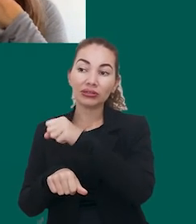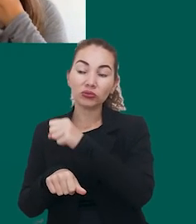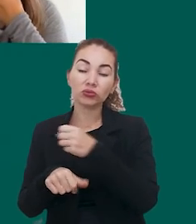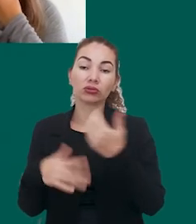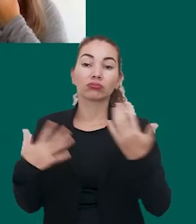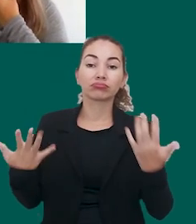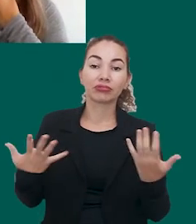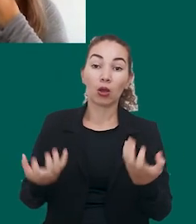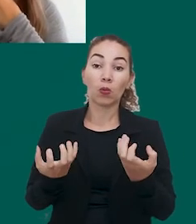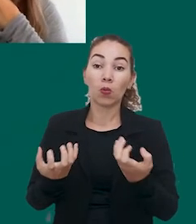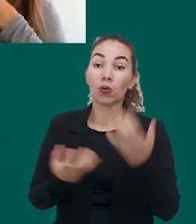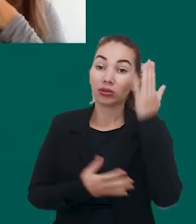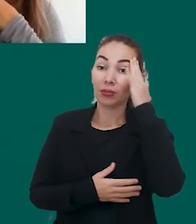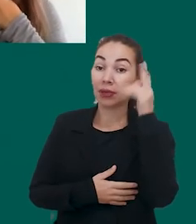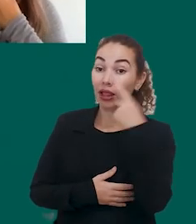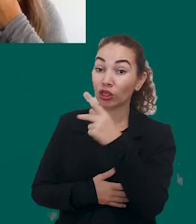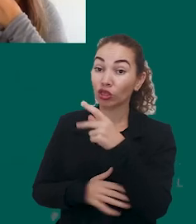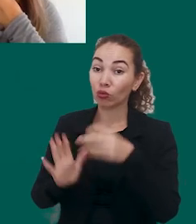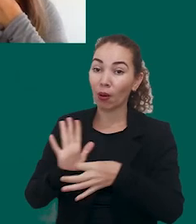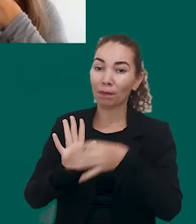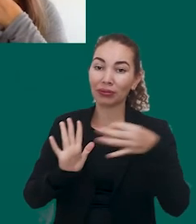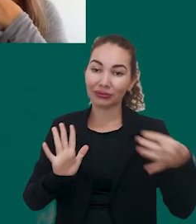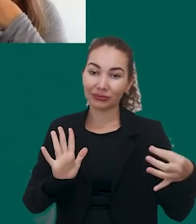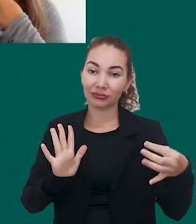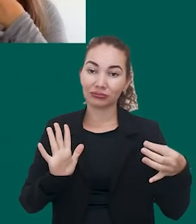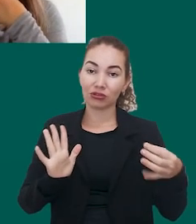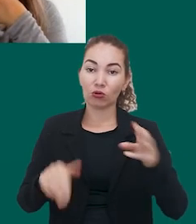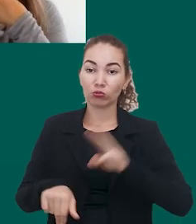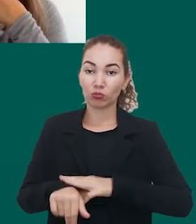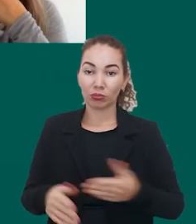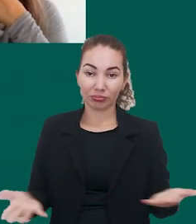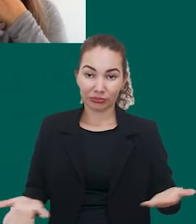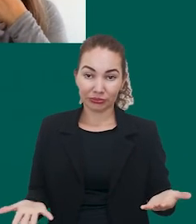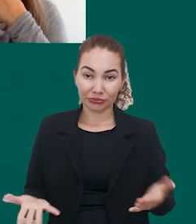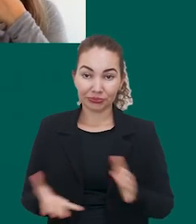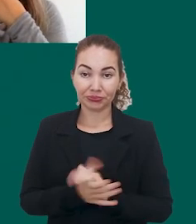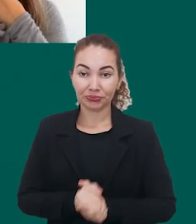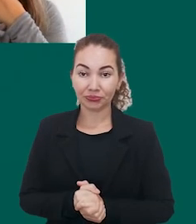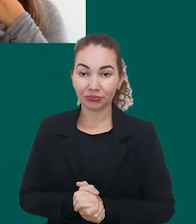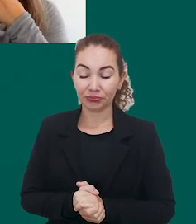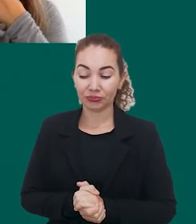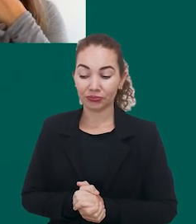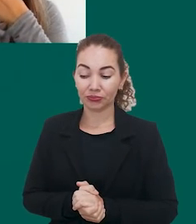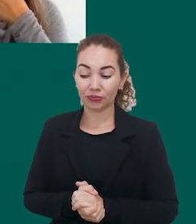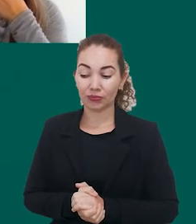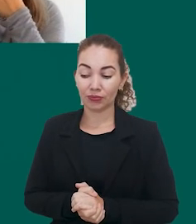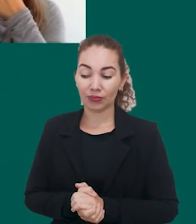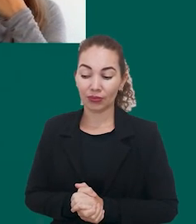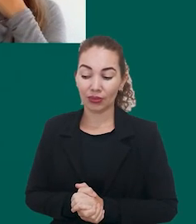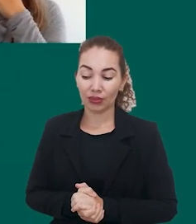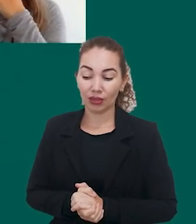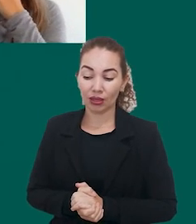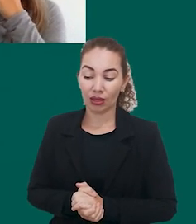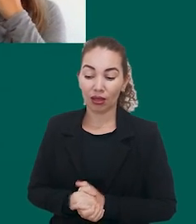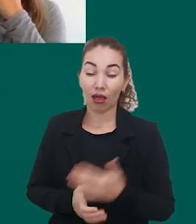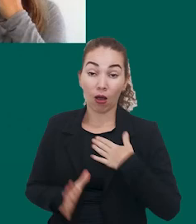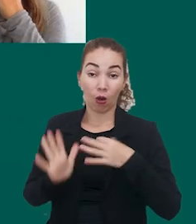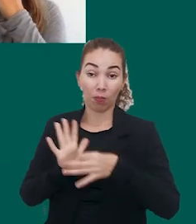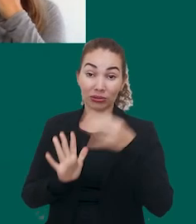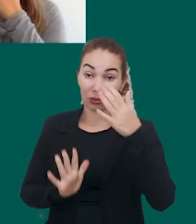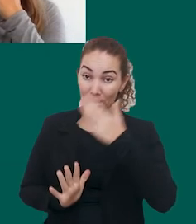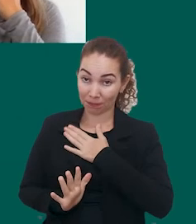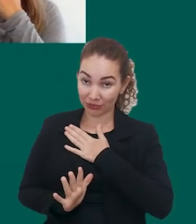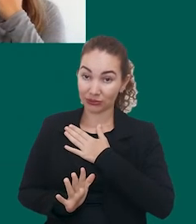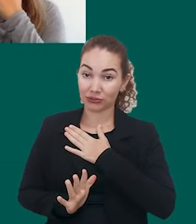vacinar. Eu queria saber sua opinião sobre, assim, no momento atual. Pronto. Aniele, é dificilmente uma opinião minha, tá?